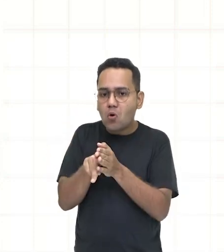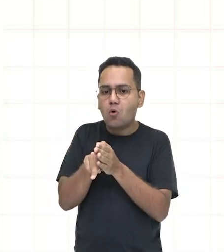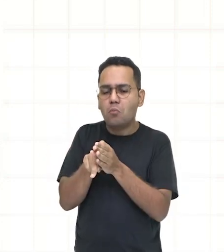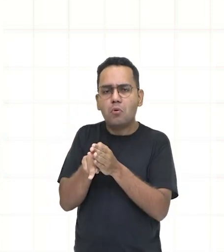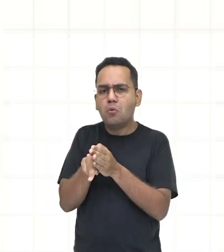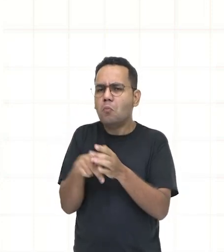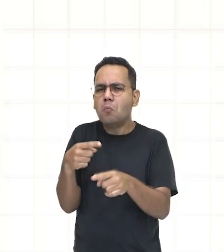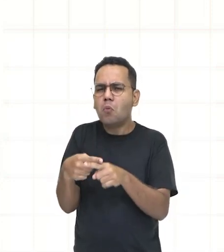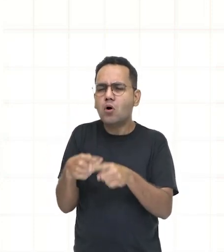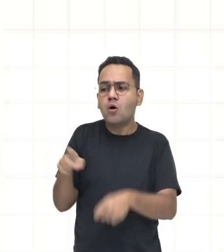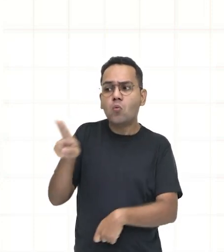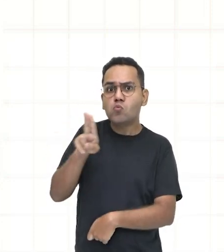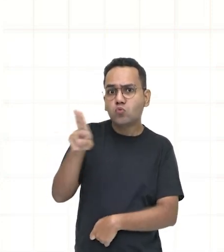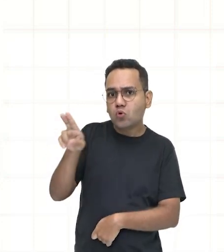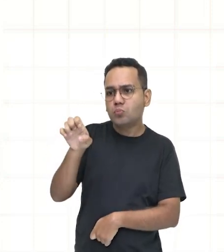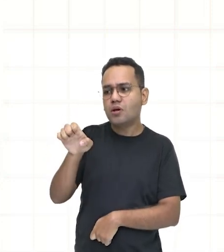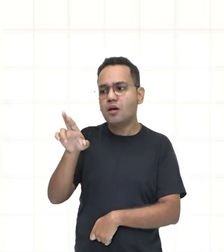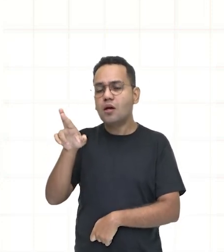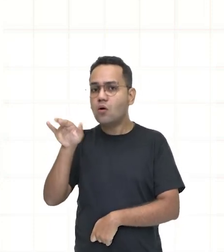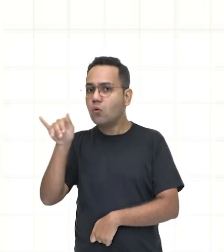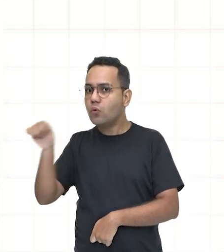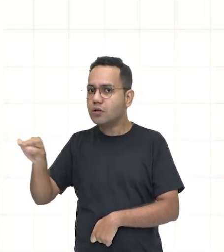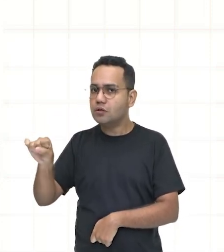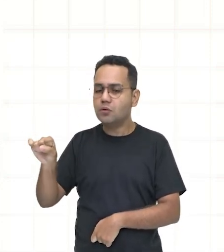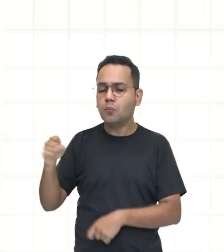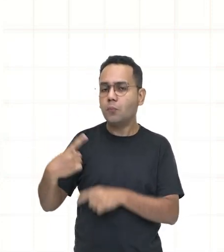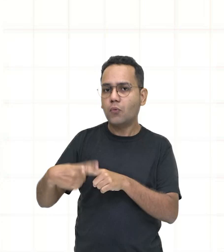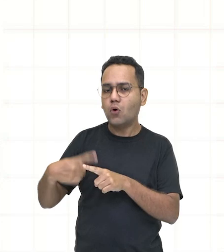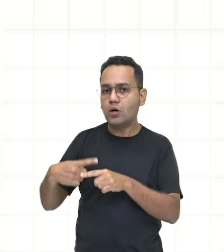dois continentes, que eles são ali um contínuo